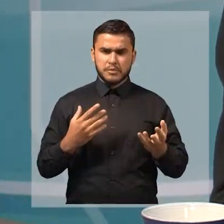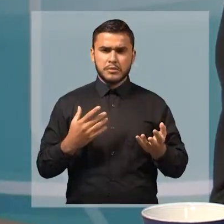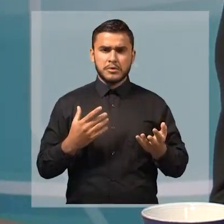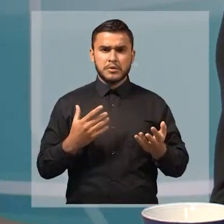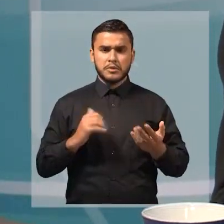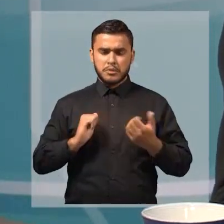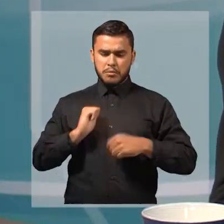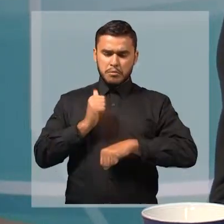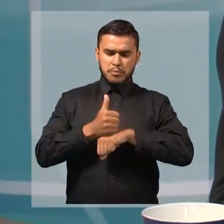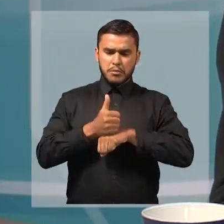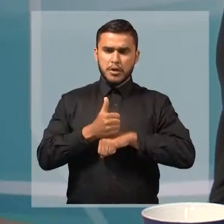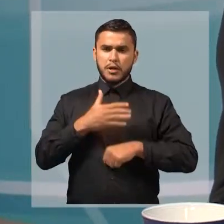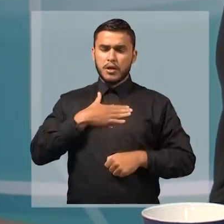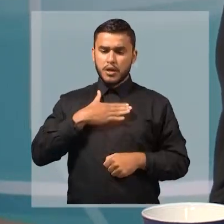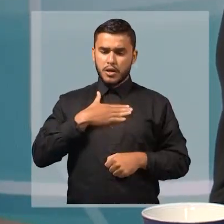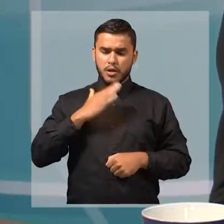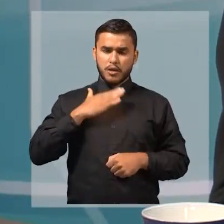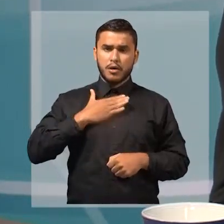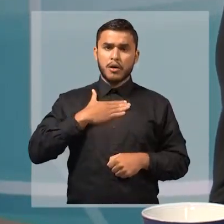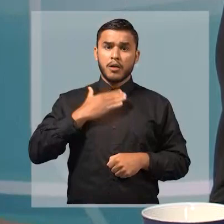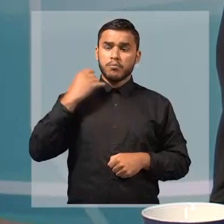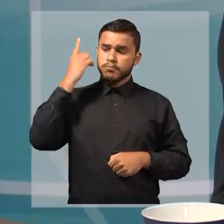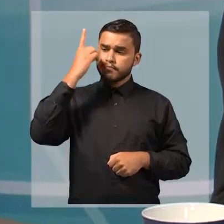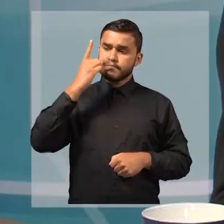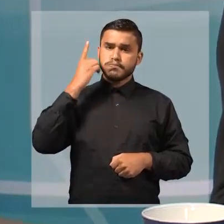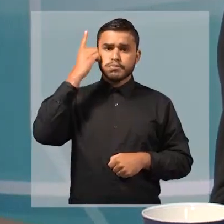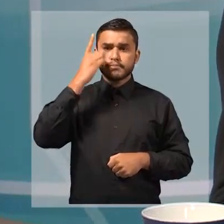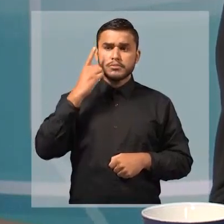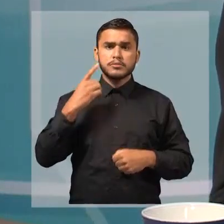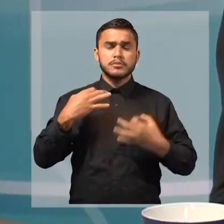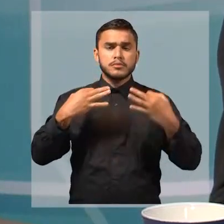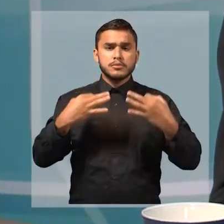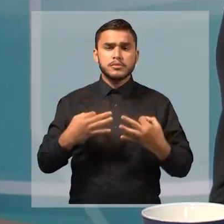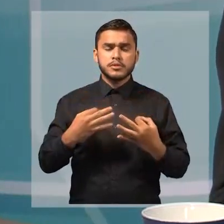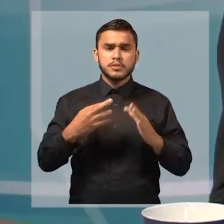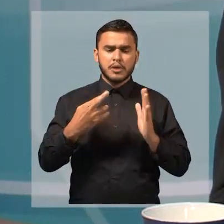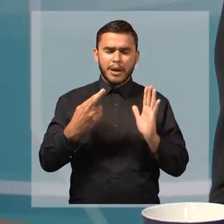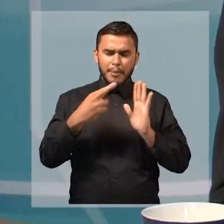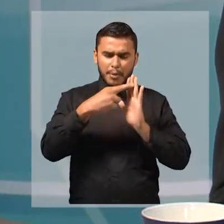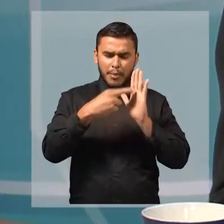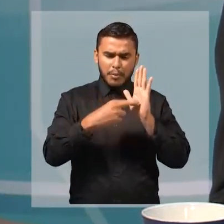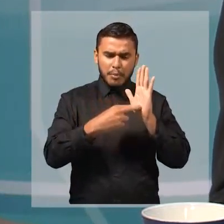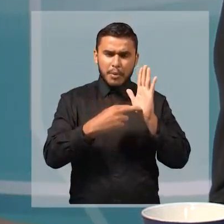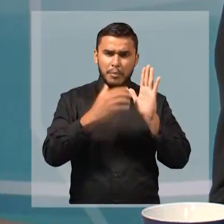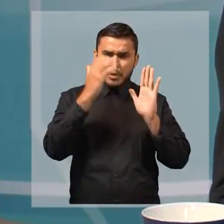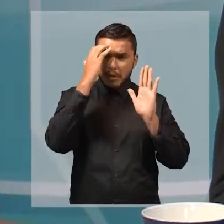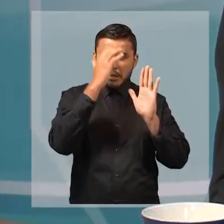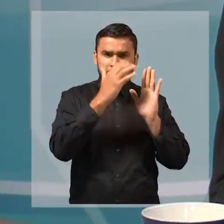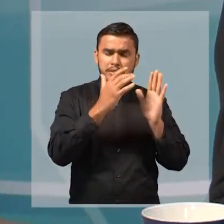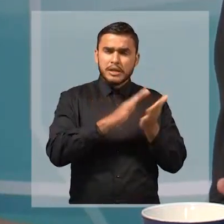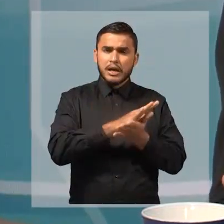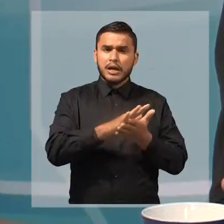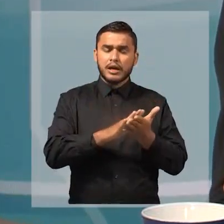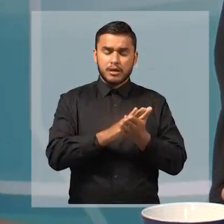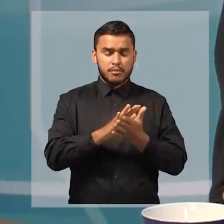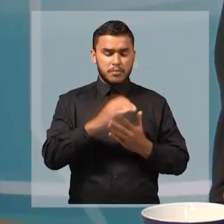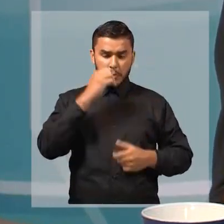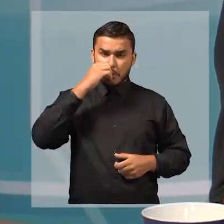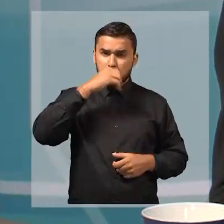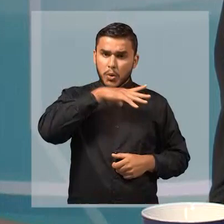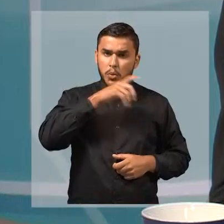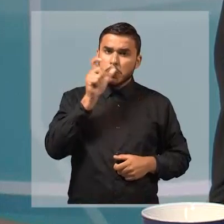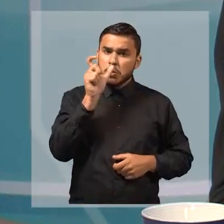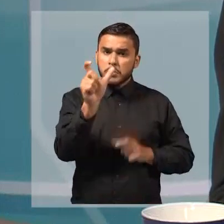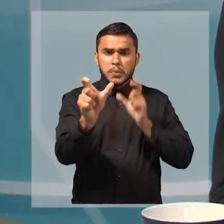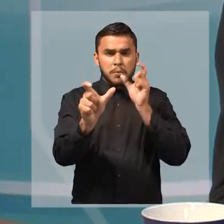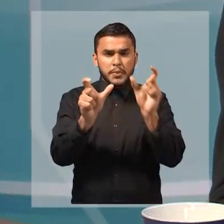né, não respeita a liturgia do cargo dele e faz um comentário grosseiro desse. E notem, ele não só agrediu as